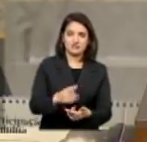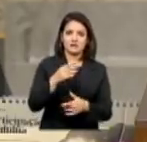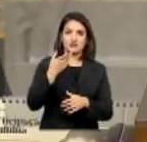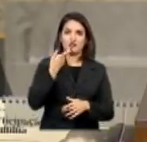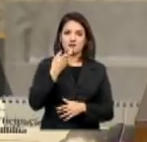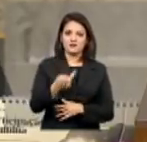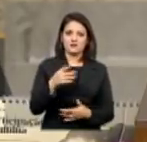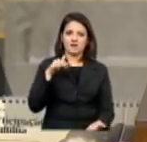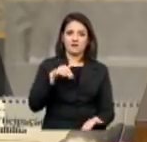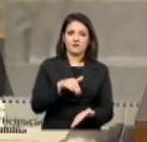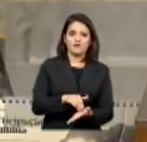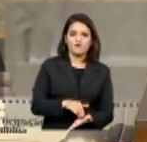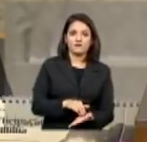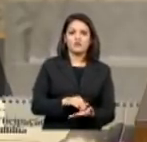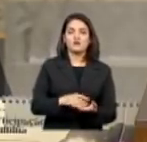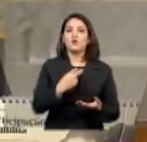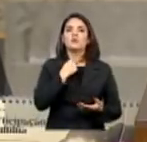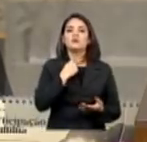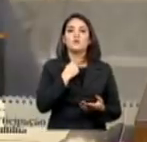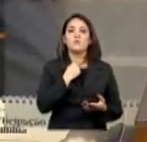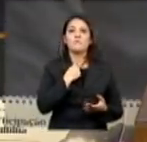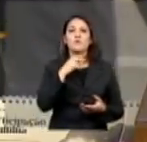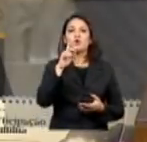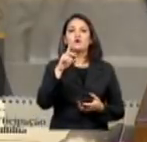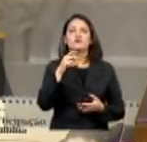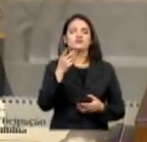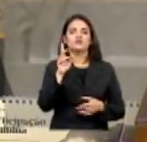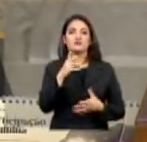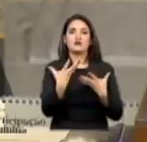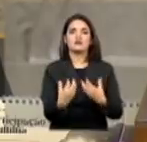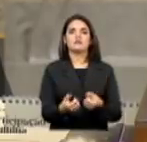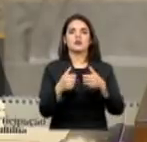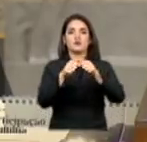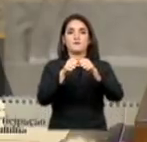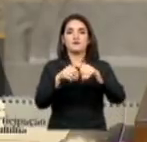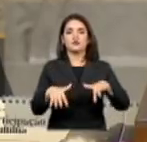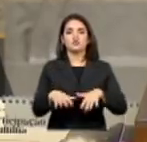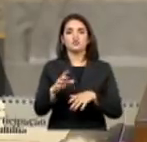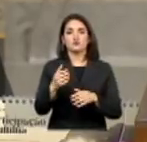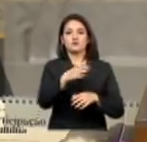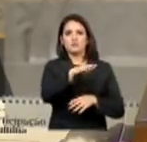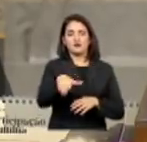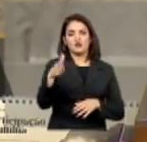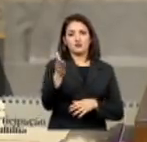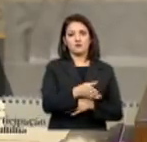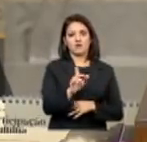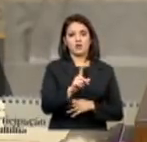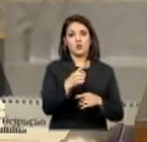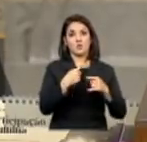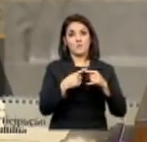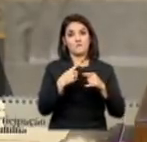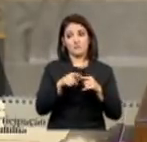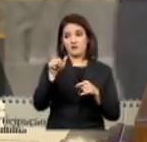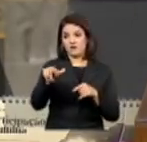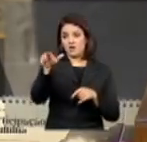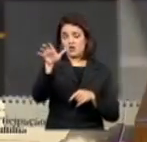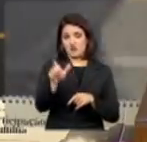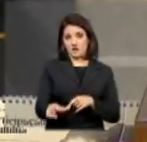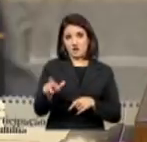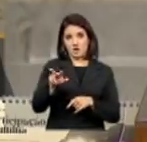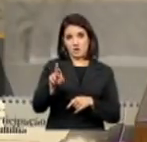penal condenatória não pode ser considerado prejuízo para fins de decretação de nulidade é que o réu delata tem a oportunidade de rebater